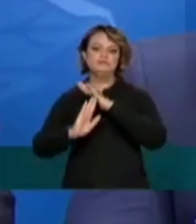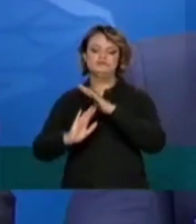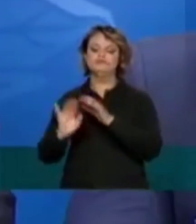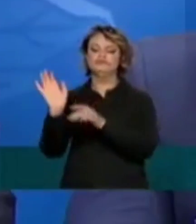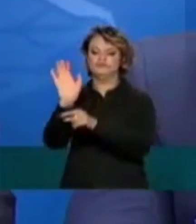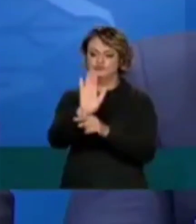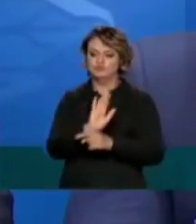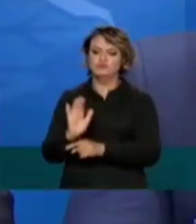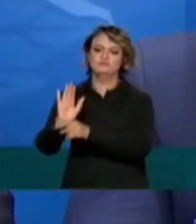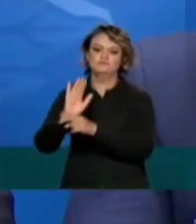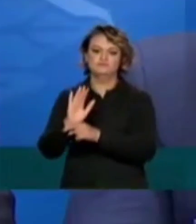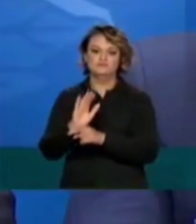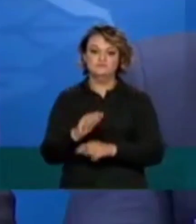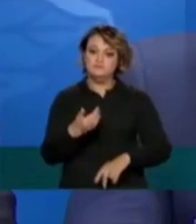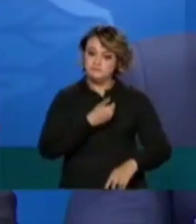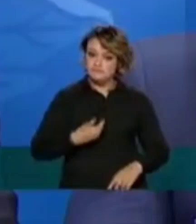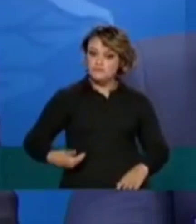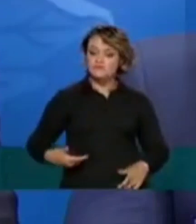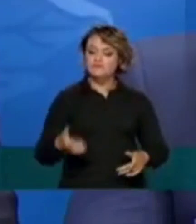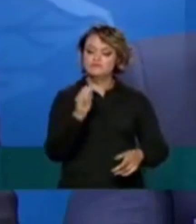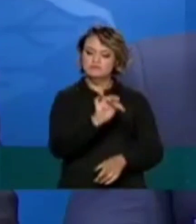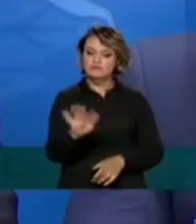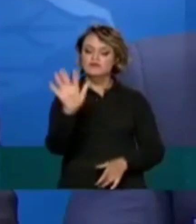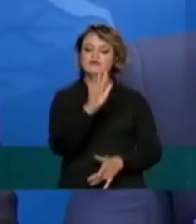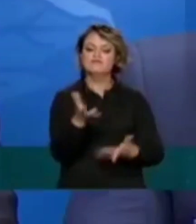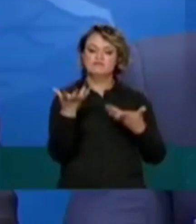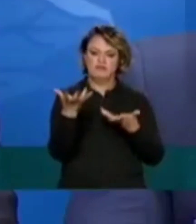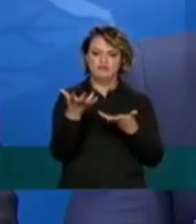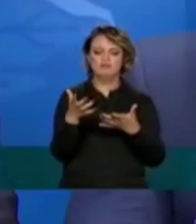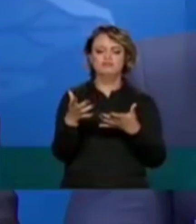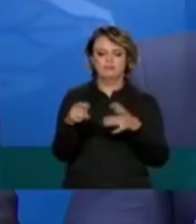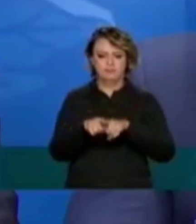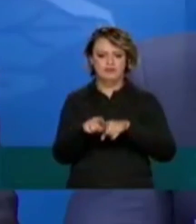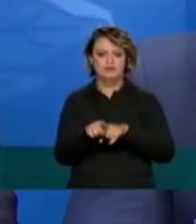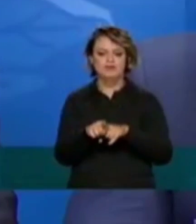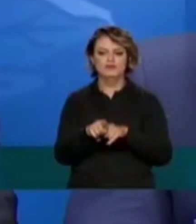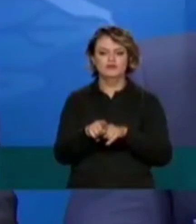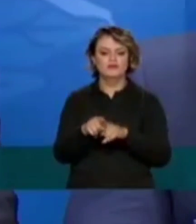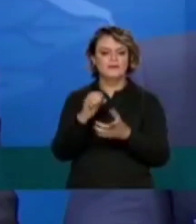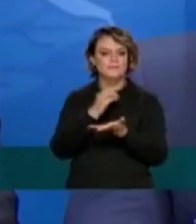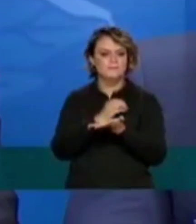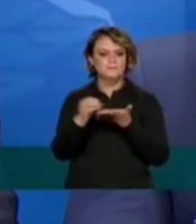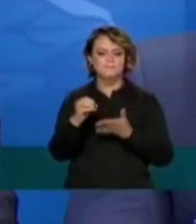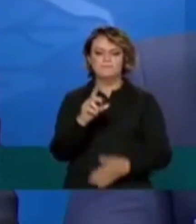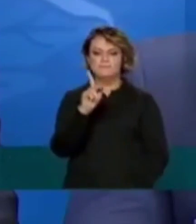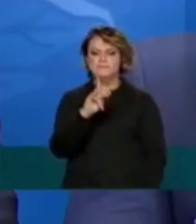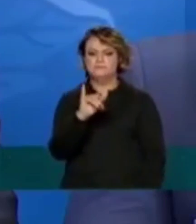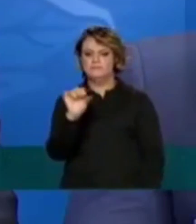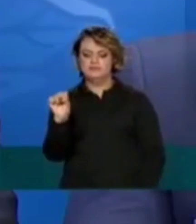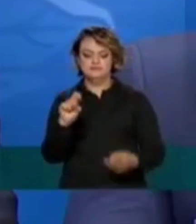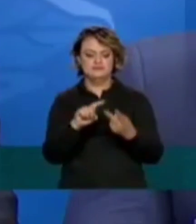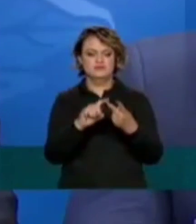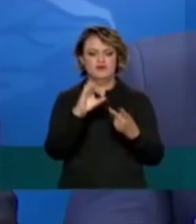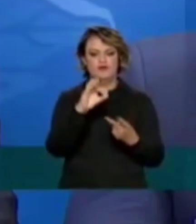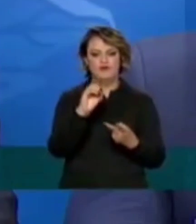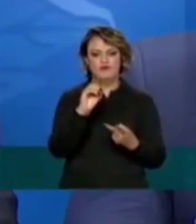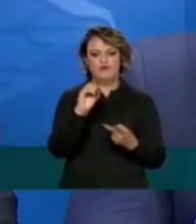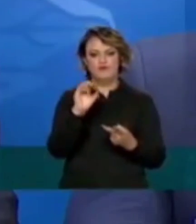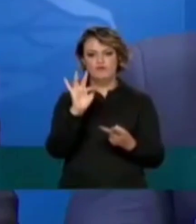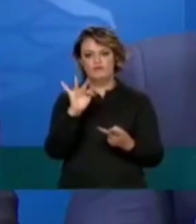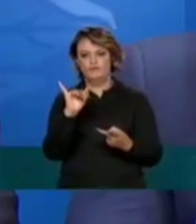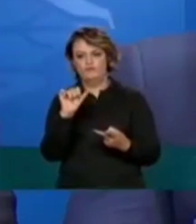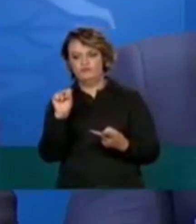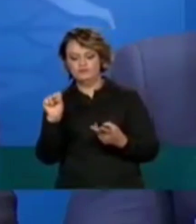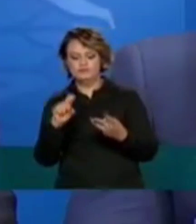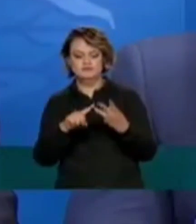essencialidade. E o governo federal também se dispõe, a partir de agora, a zerar PIS, COFINS e CID, em cima também